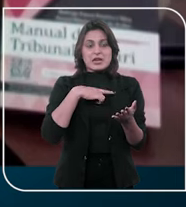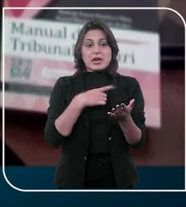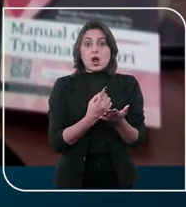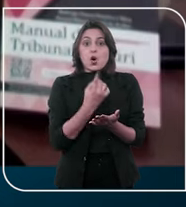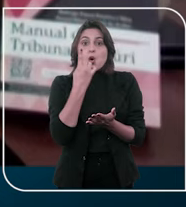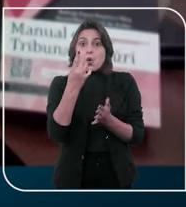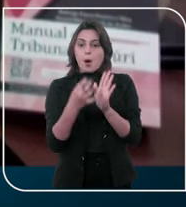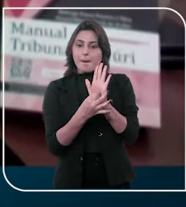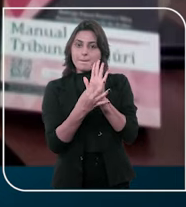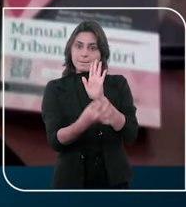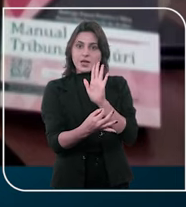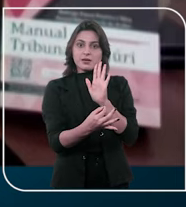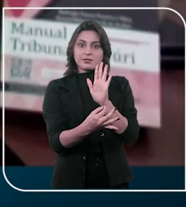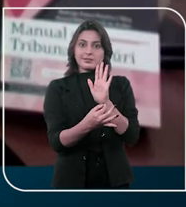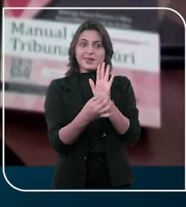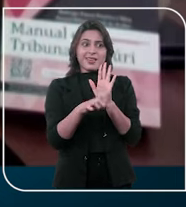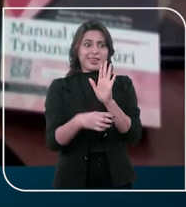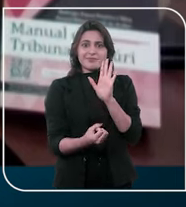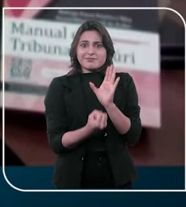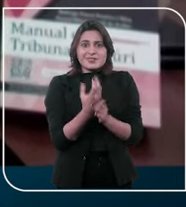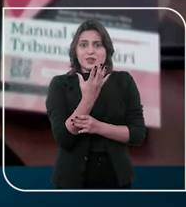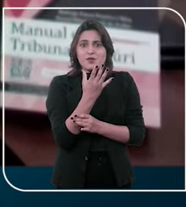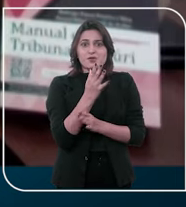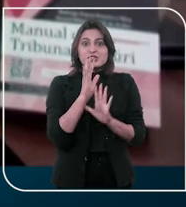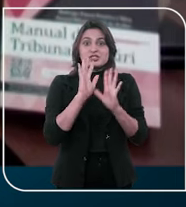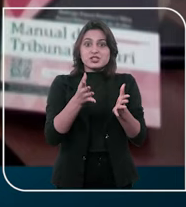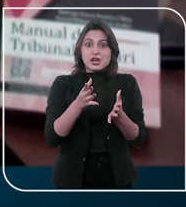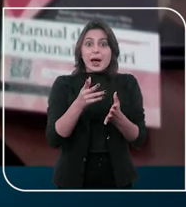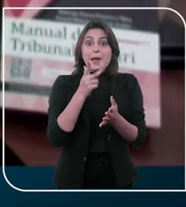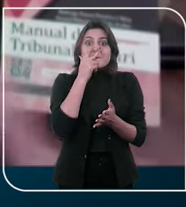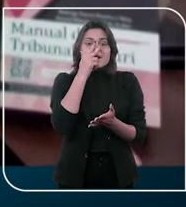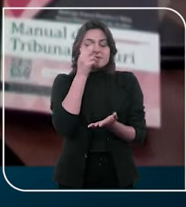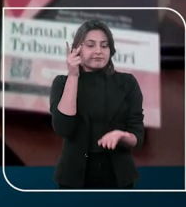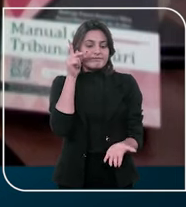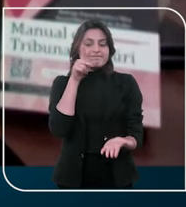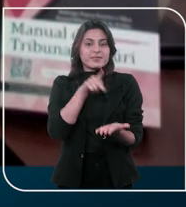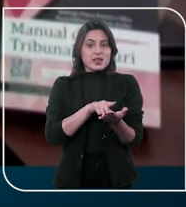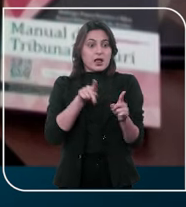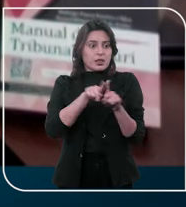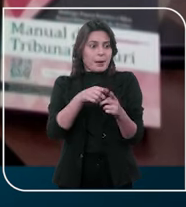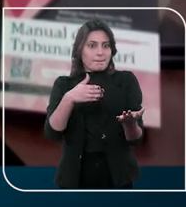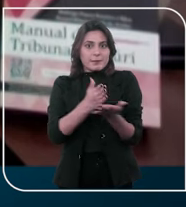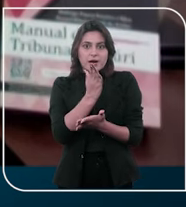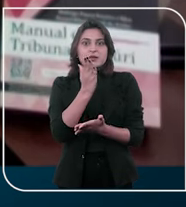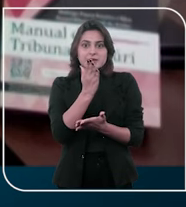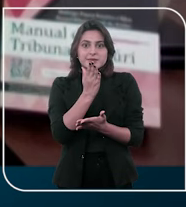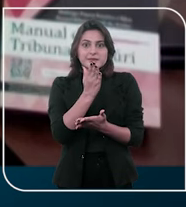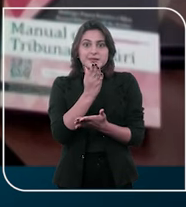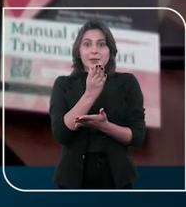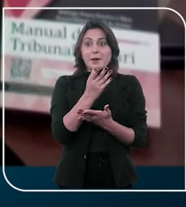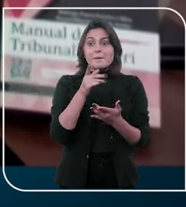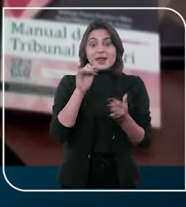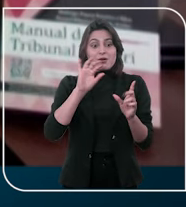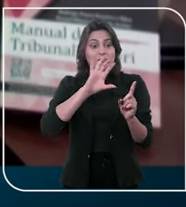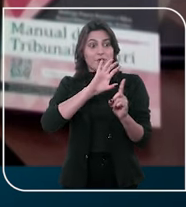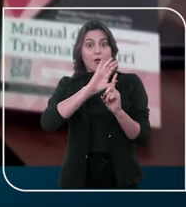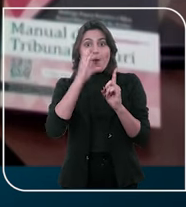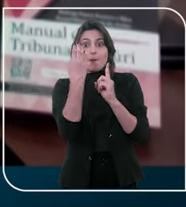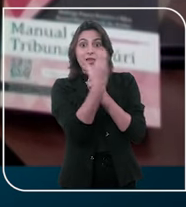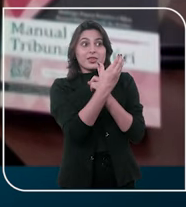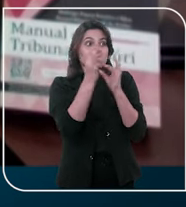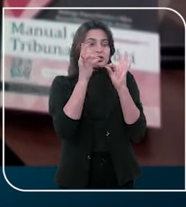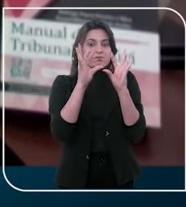formada, já está sedimentada e já está provada perante toda uma comunidade que vai julgar aquele